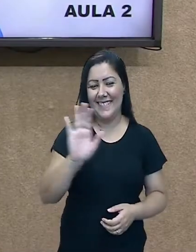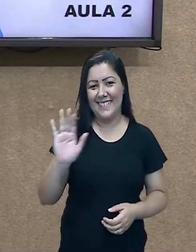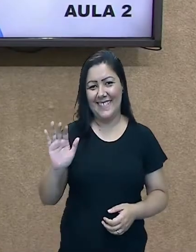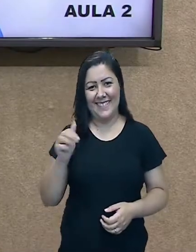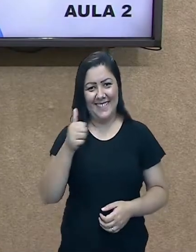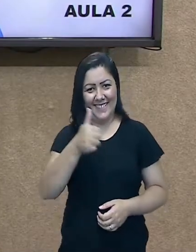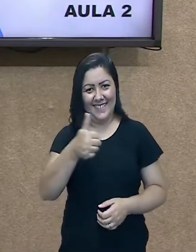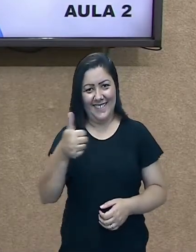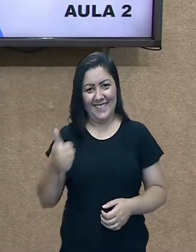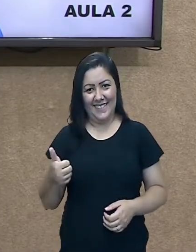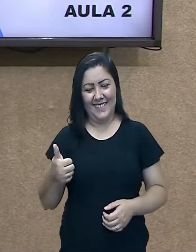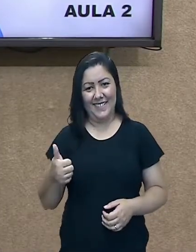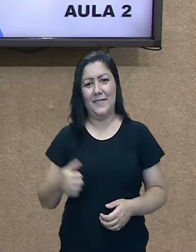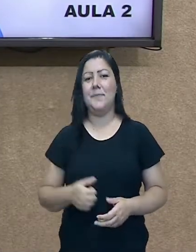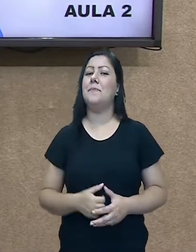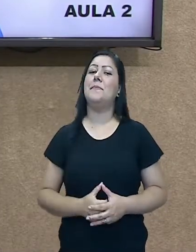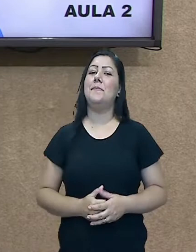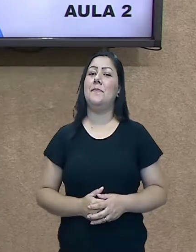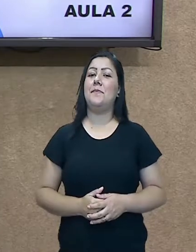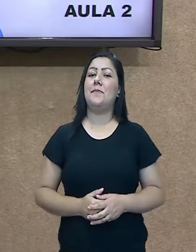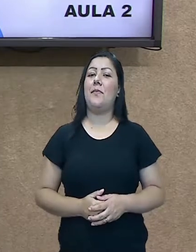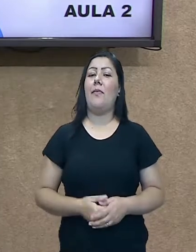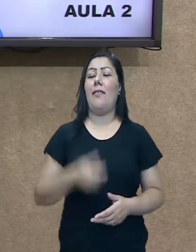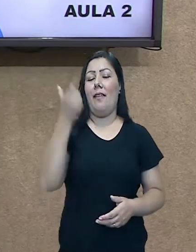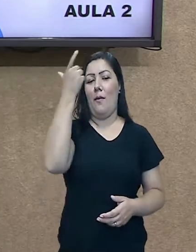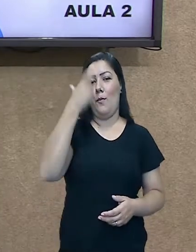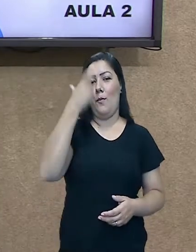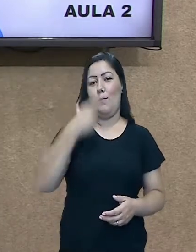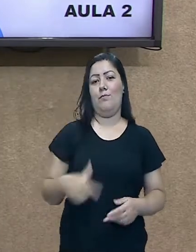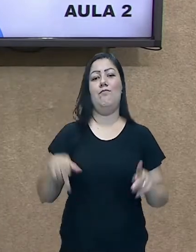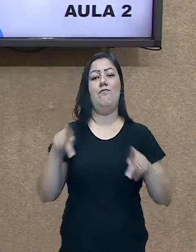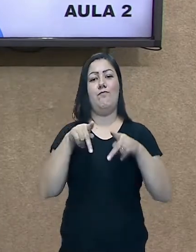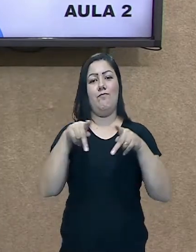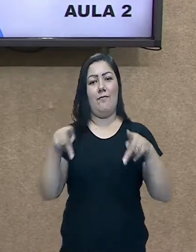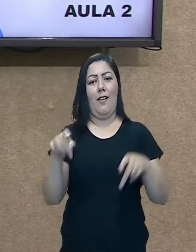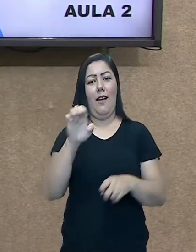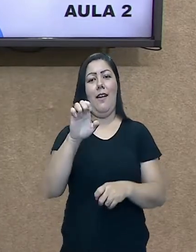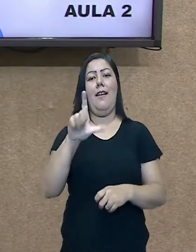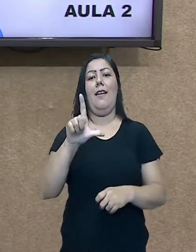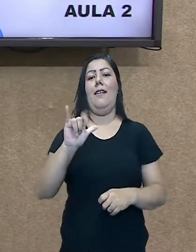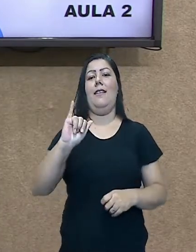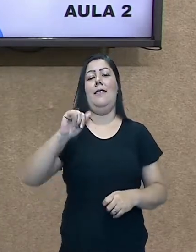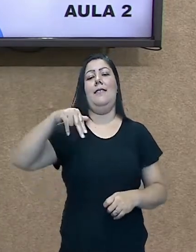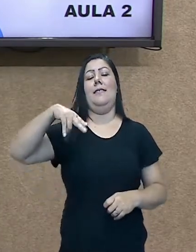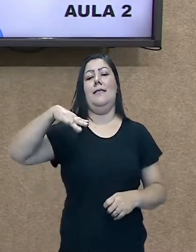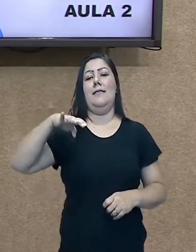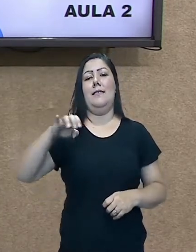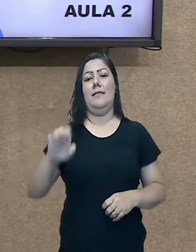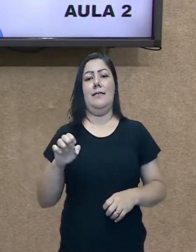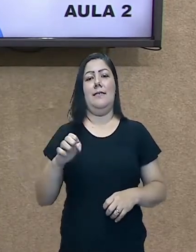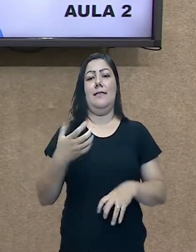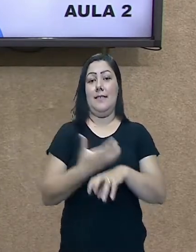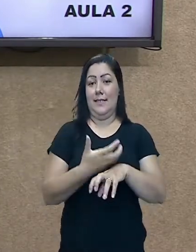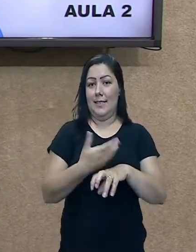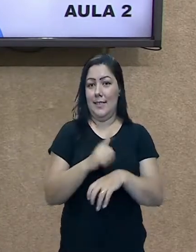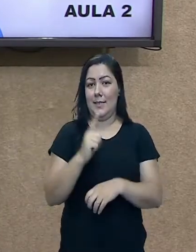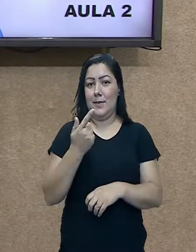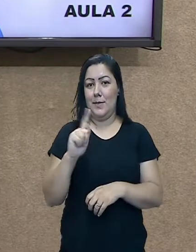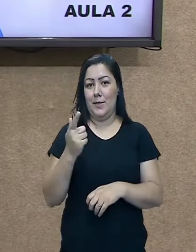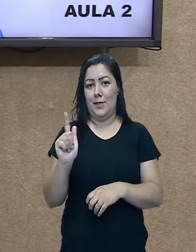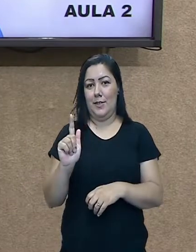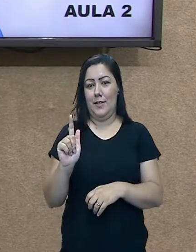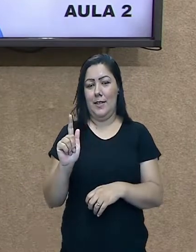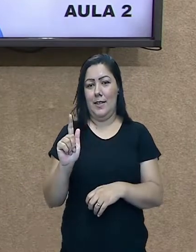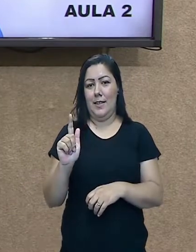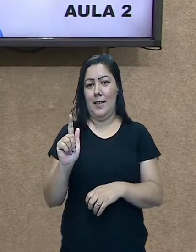Olá, estudante. Tudo bem? Eu sou Eliane, sua professora de Geografia. Nossa aula hoje é para